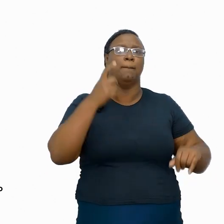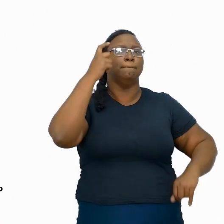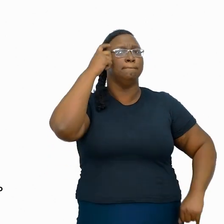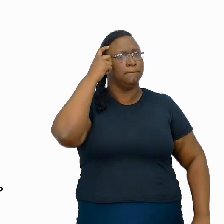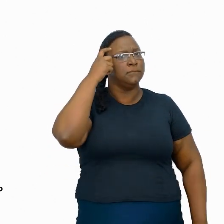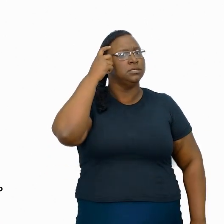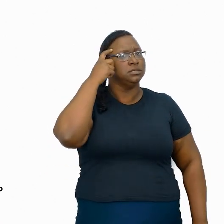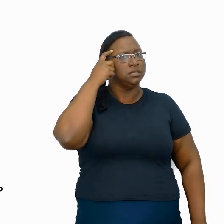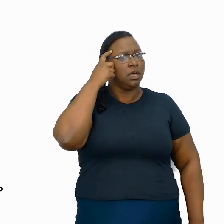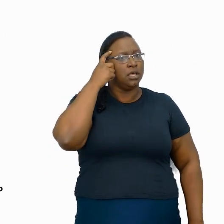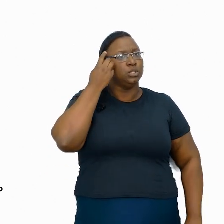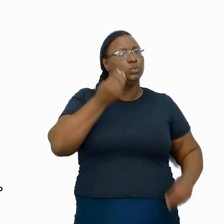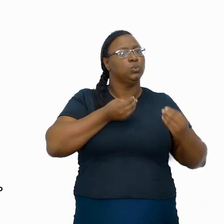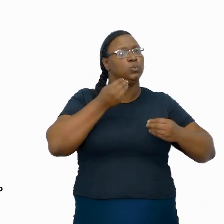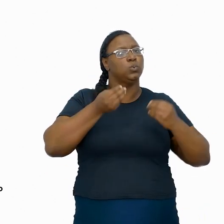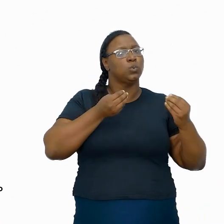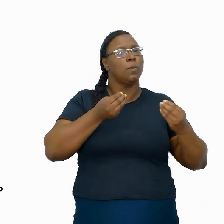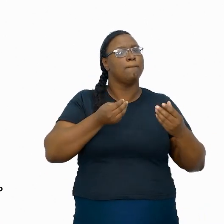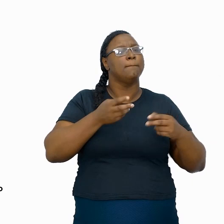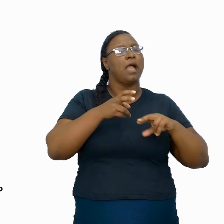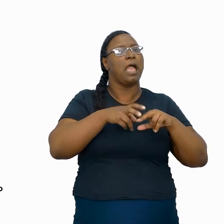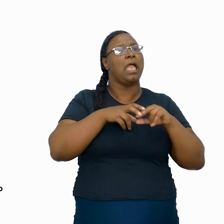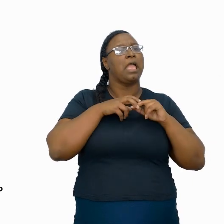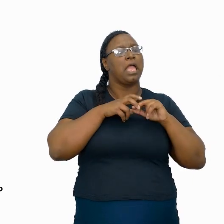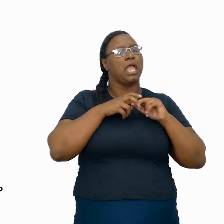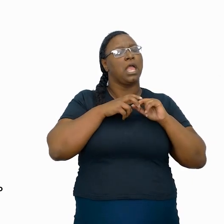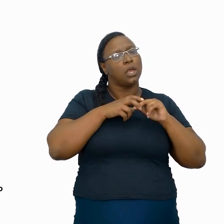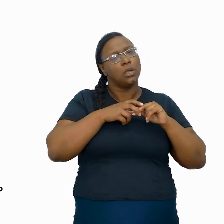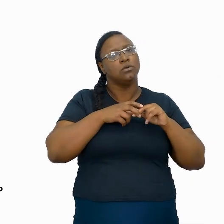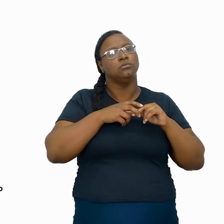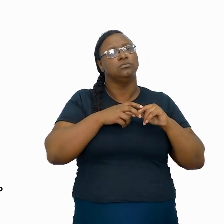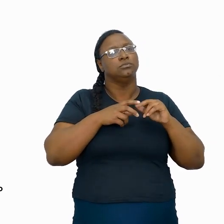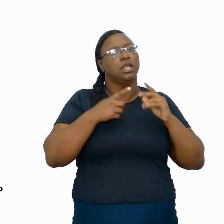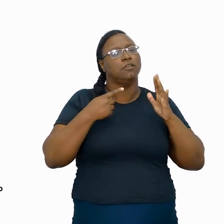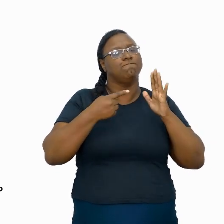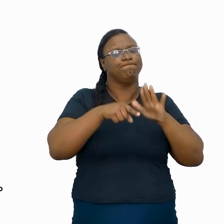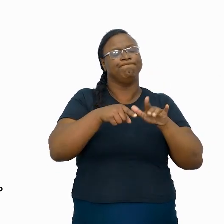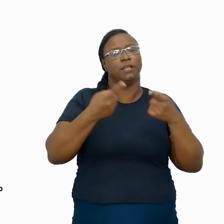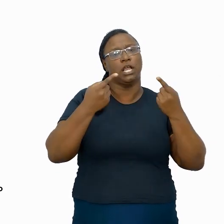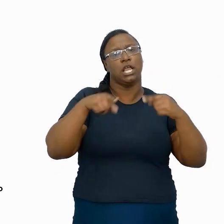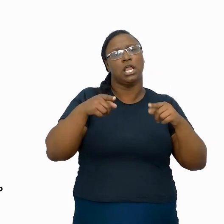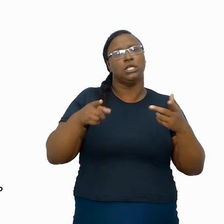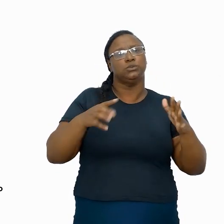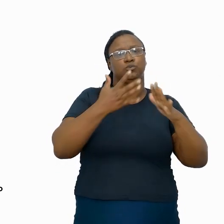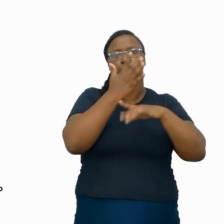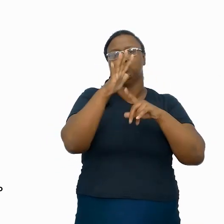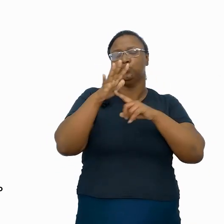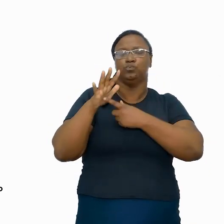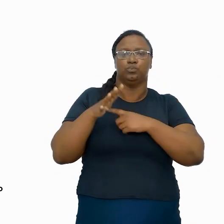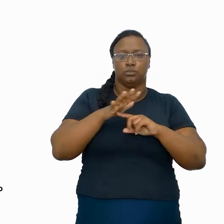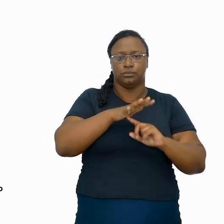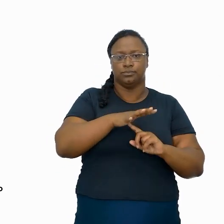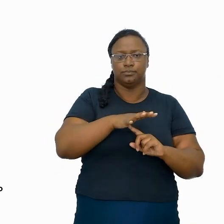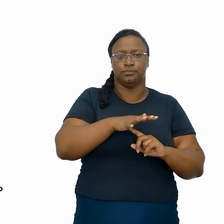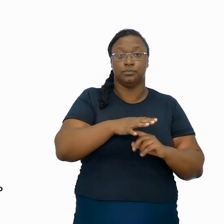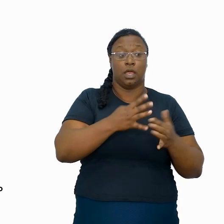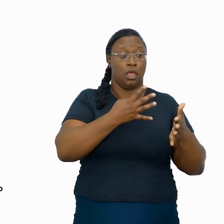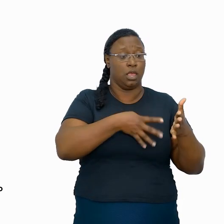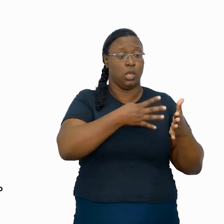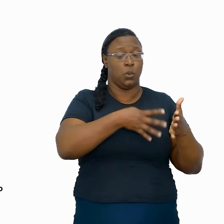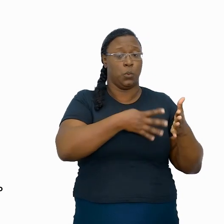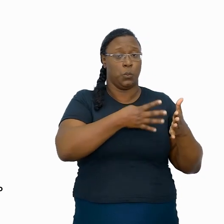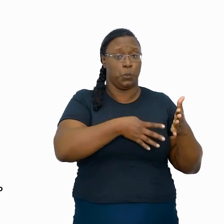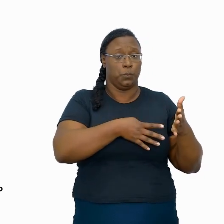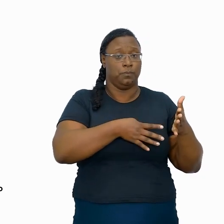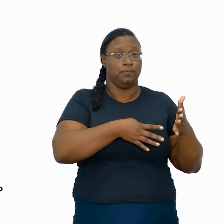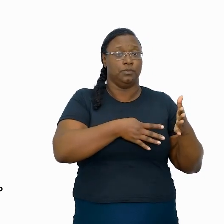pensar esses impactos ambientais também. E o quarto seria, né, a socialização disso, que pode